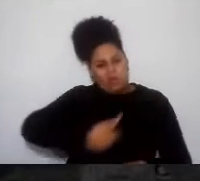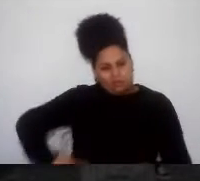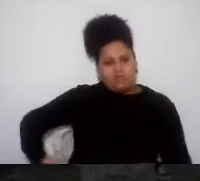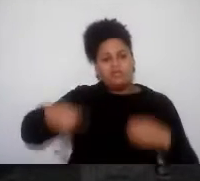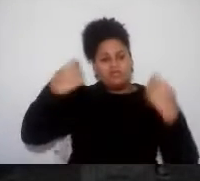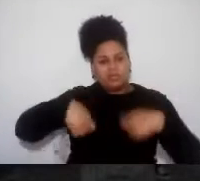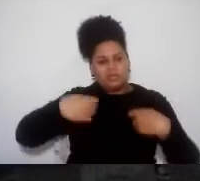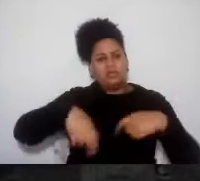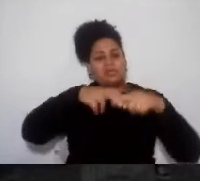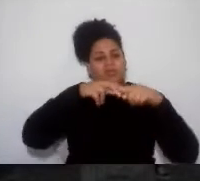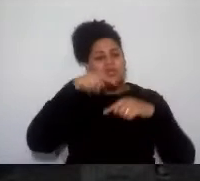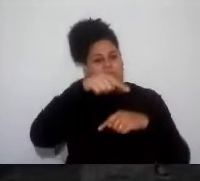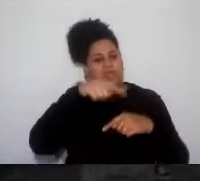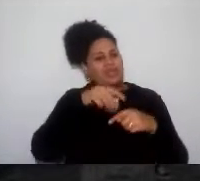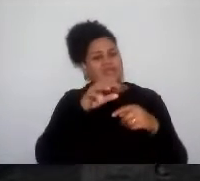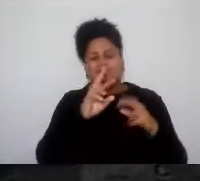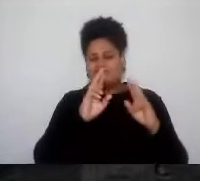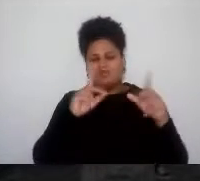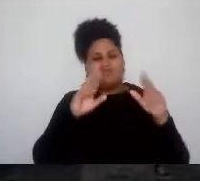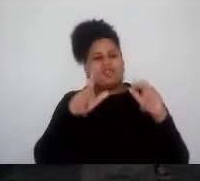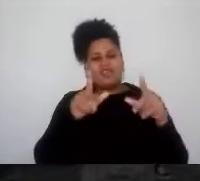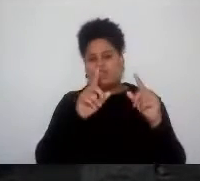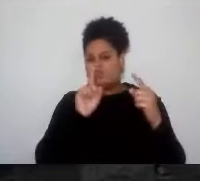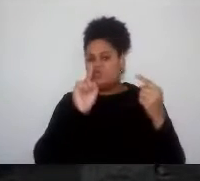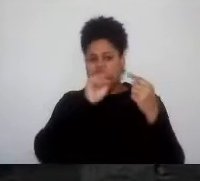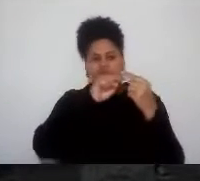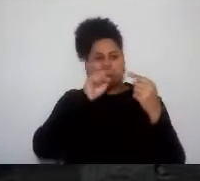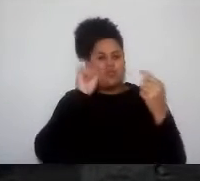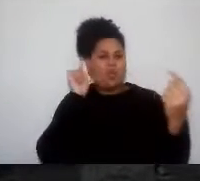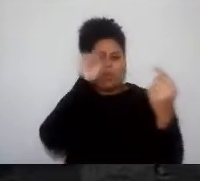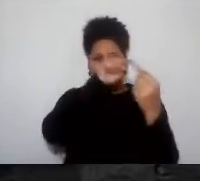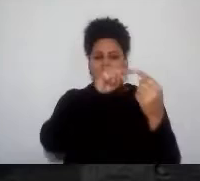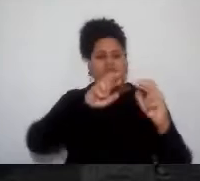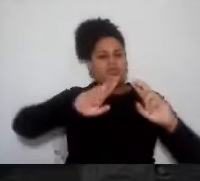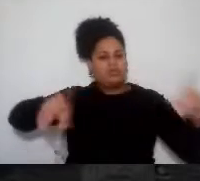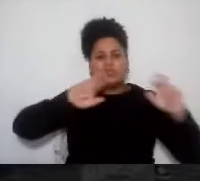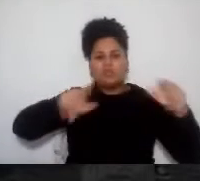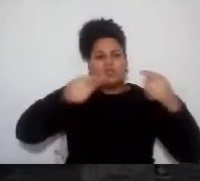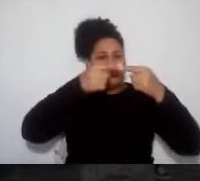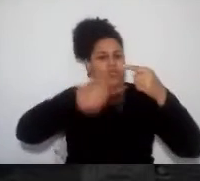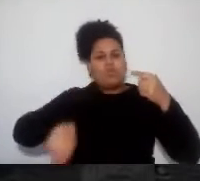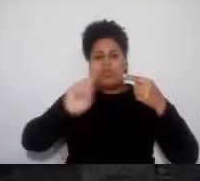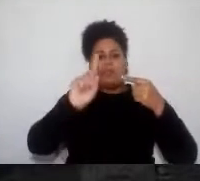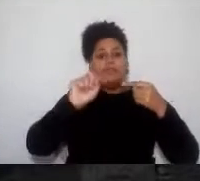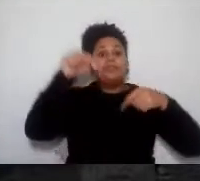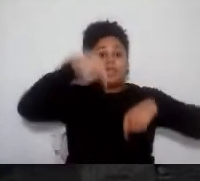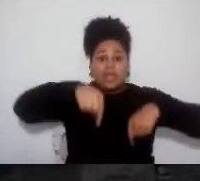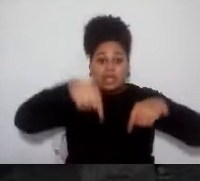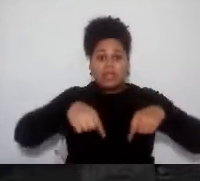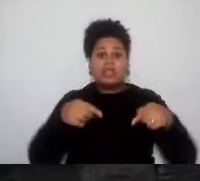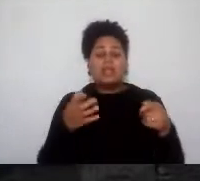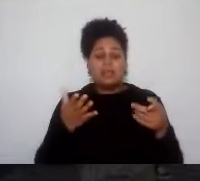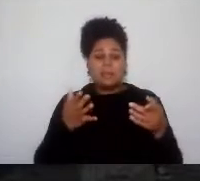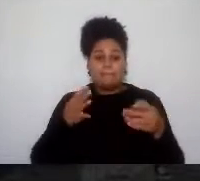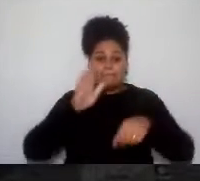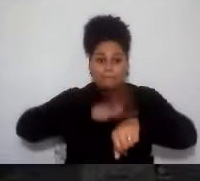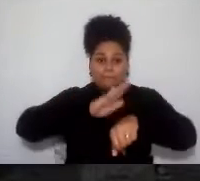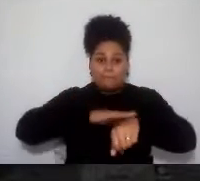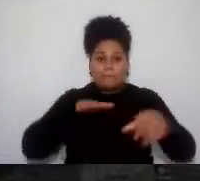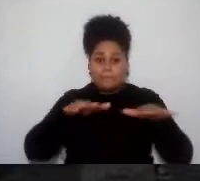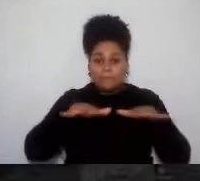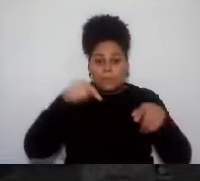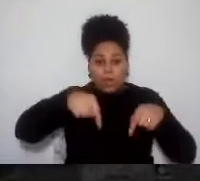desse objetivo. Estamos, sim, nesse momento, nessa resistência. E